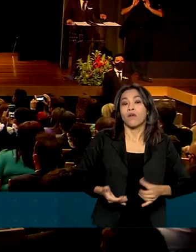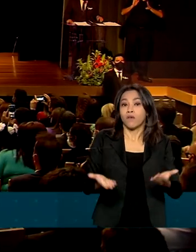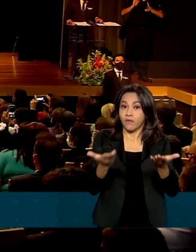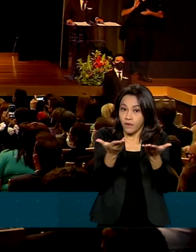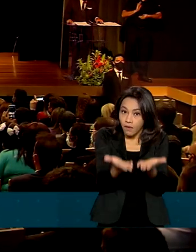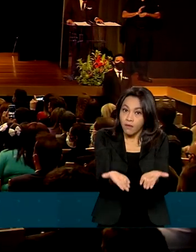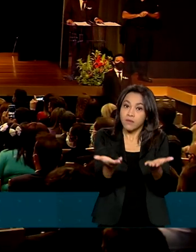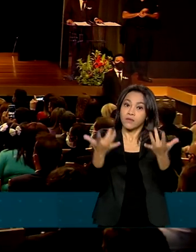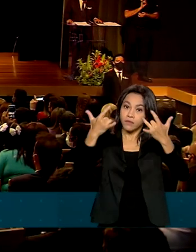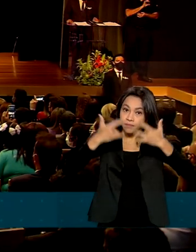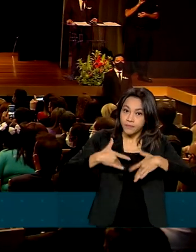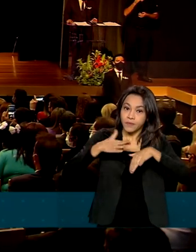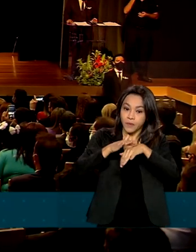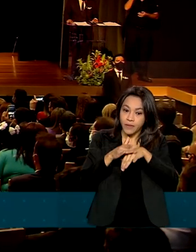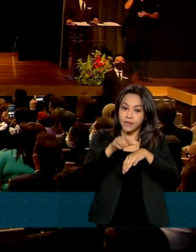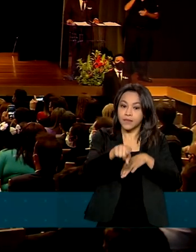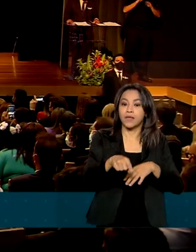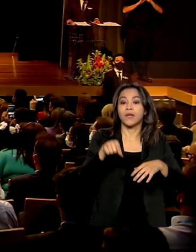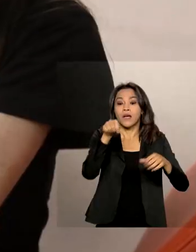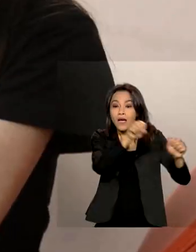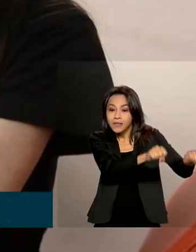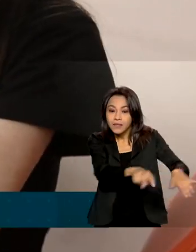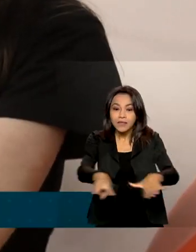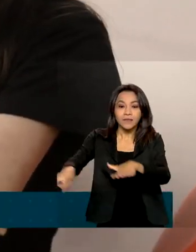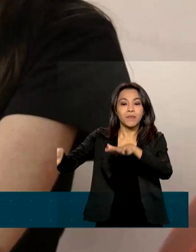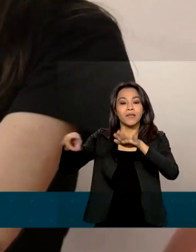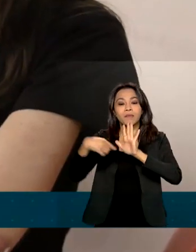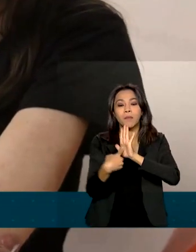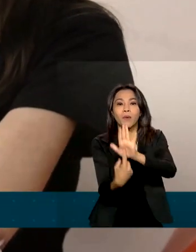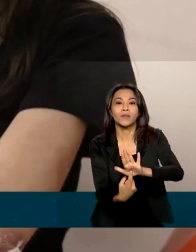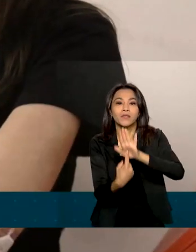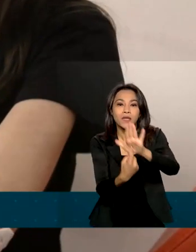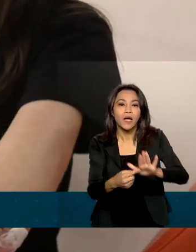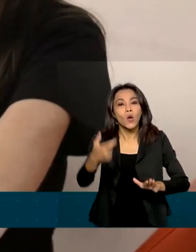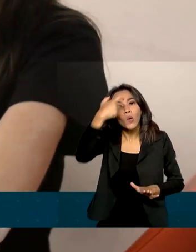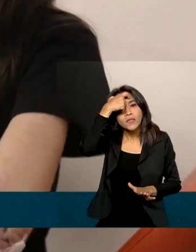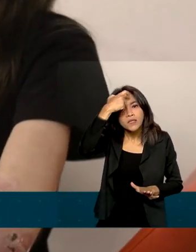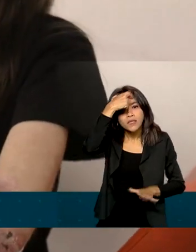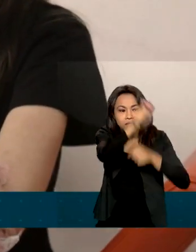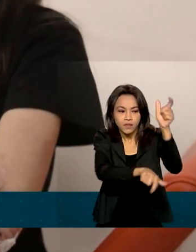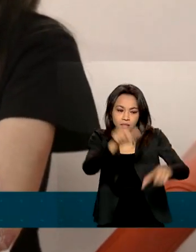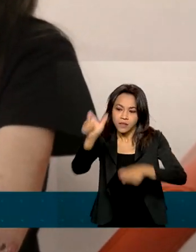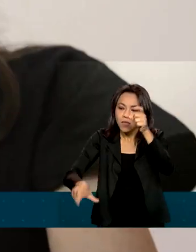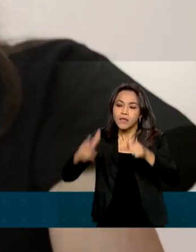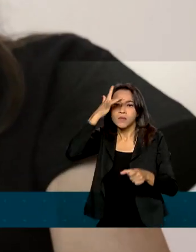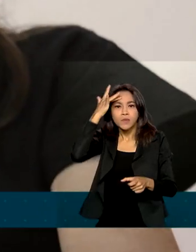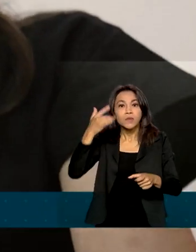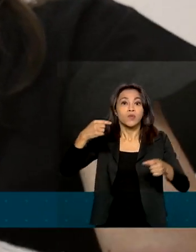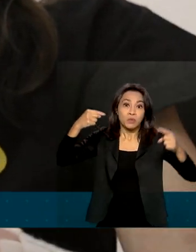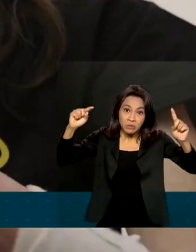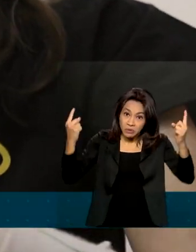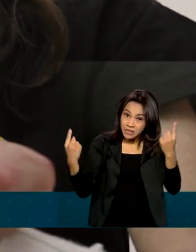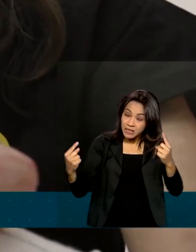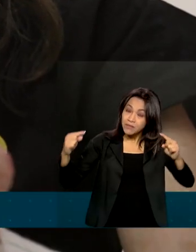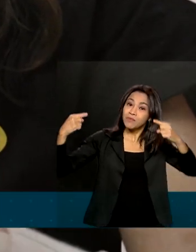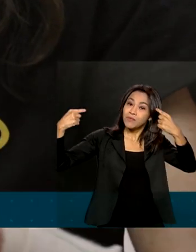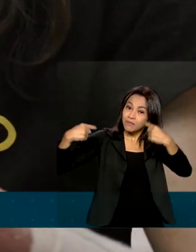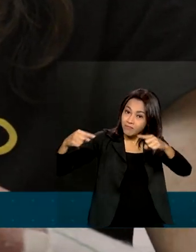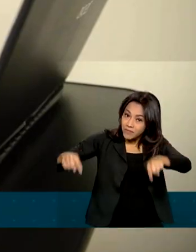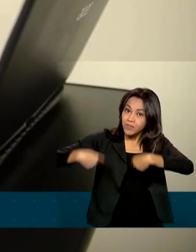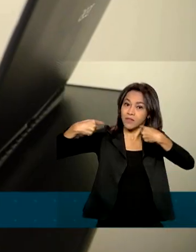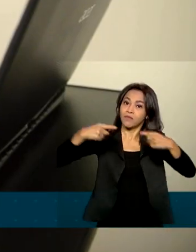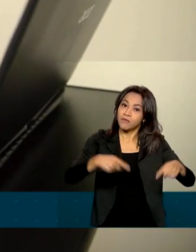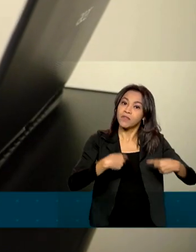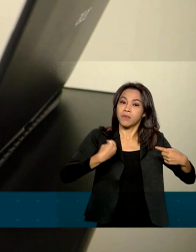nesta quarta-feira a Jornada Cultural Rara. O objetivo é conscientizar a população sobre os desafios enfrentados pelos chamados